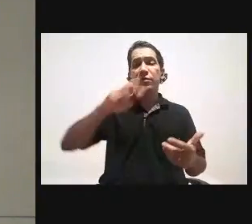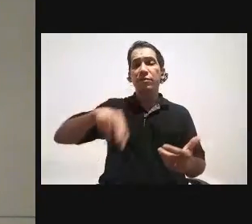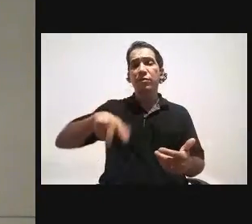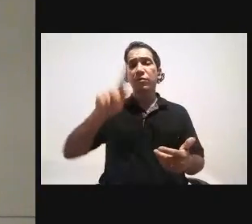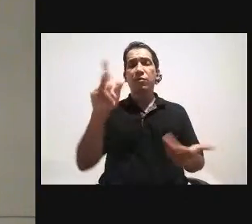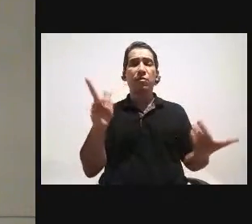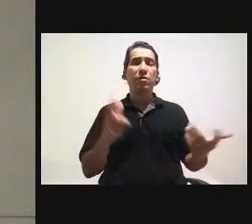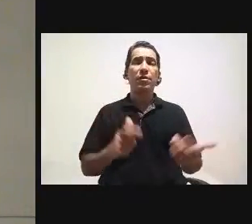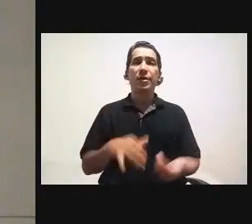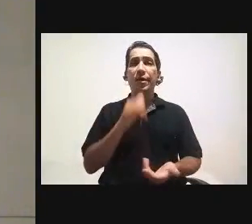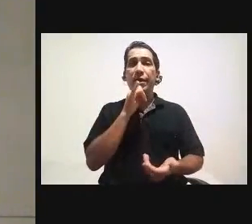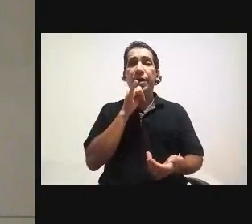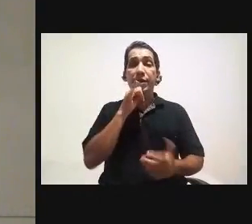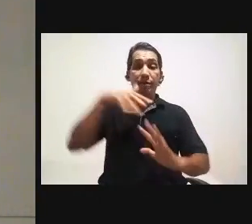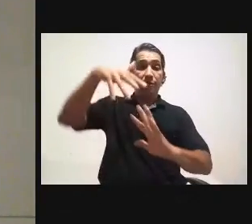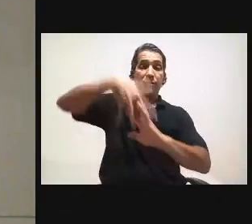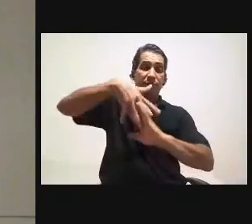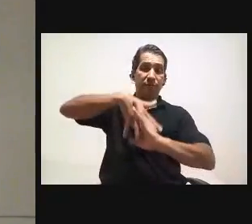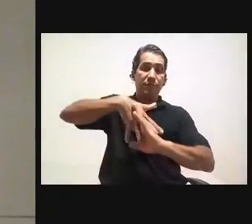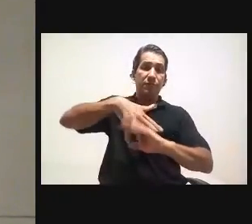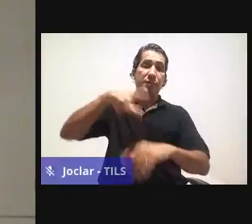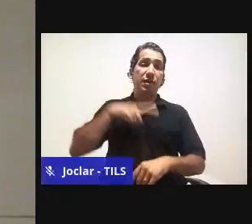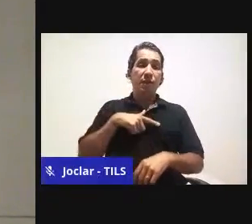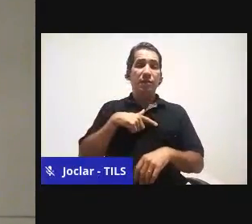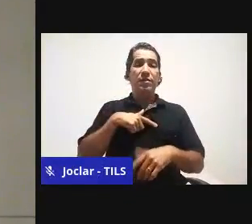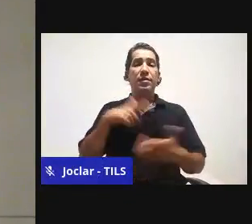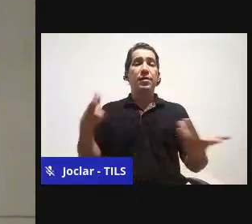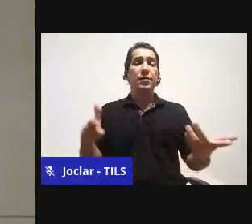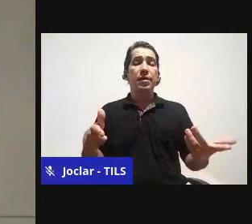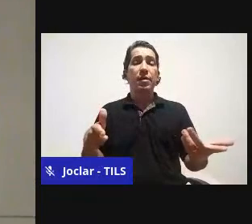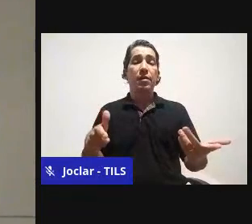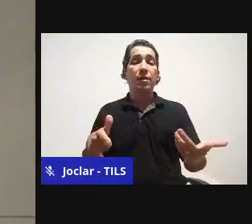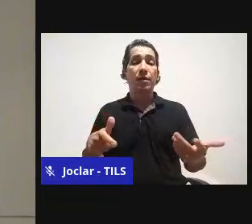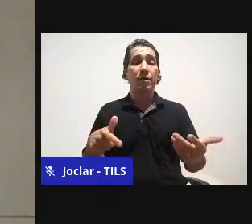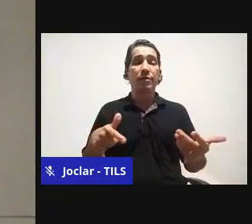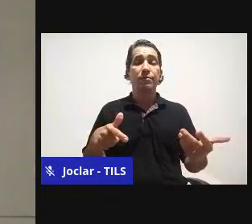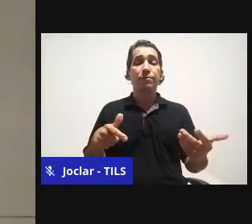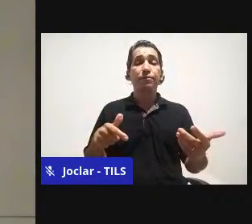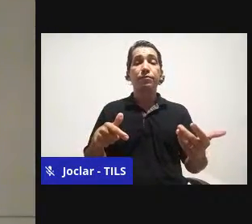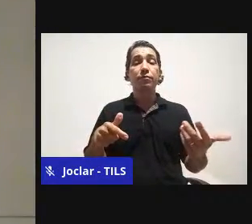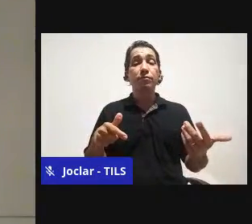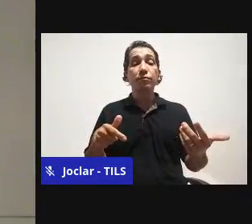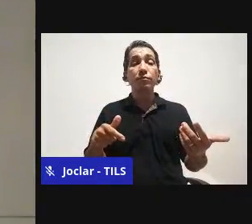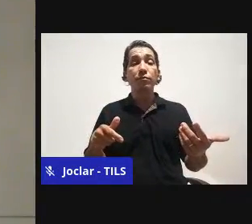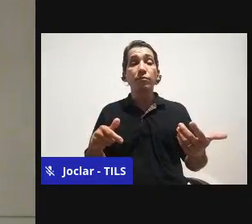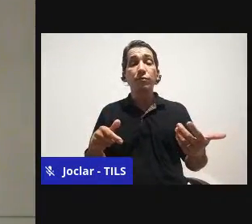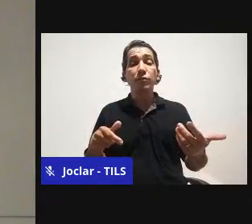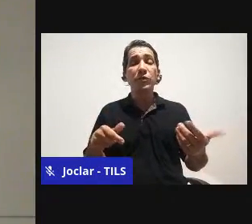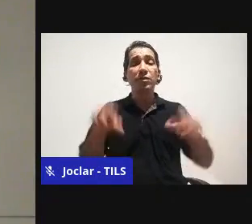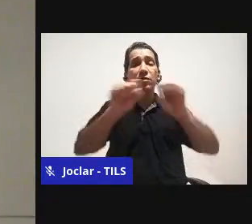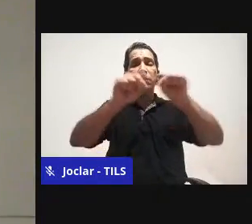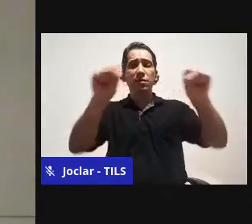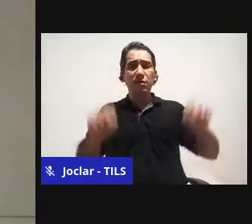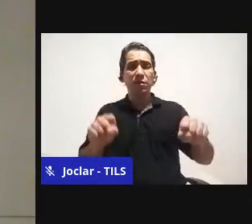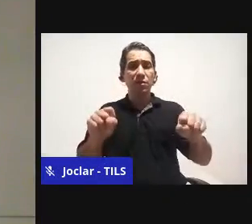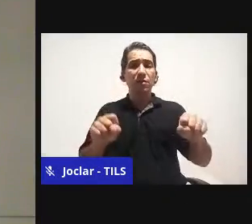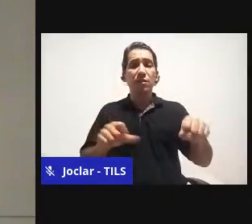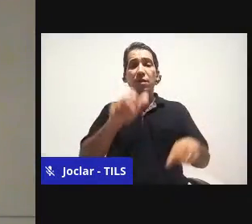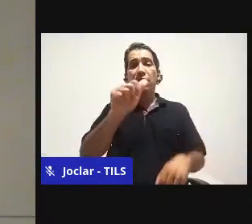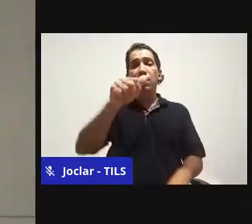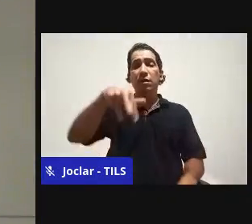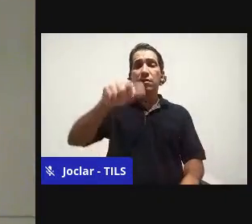do Mato Grosso do Sul, são processos analógicos. Eles terão que ser reformatados para o formato